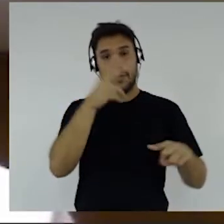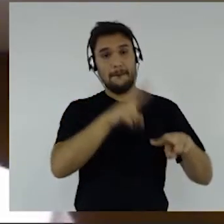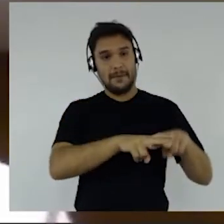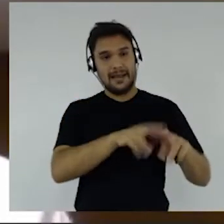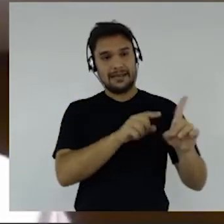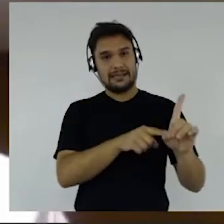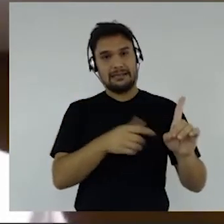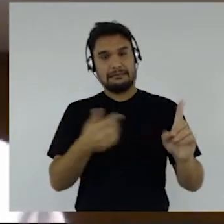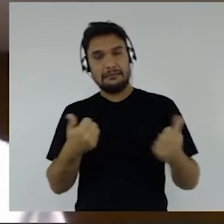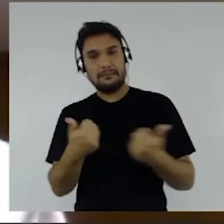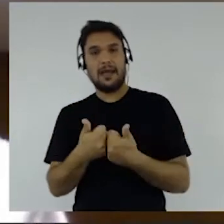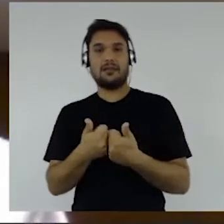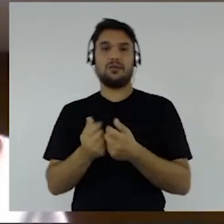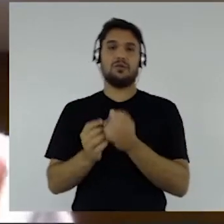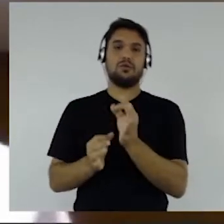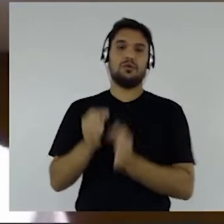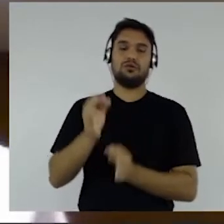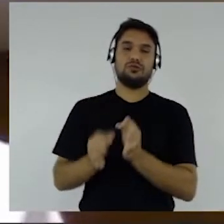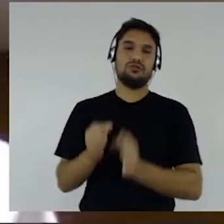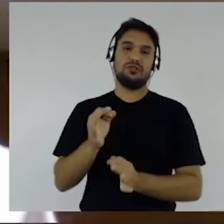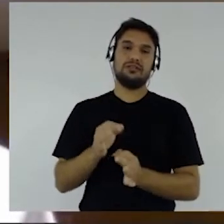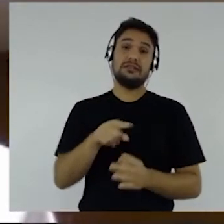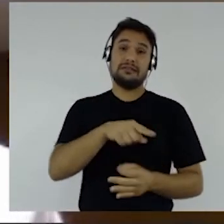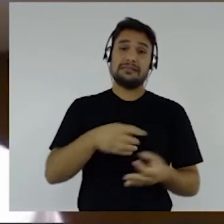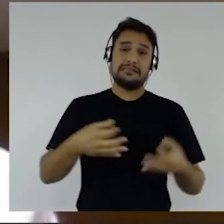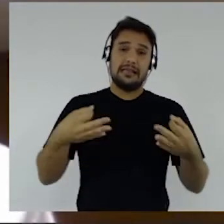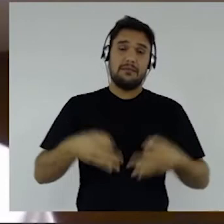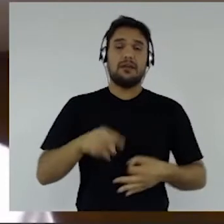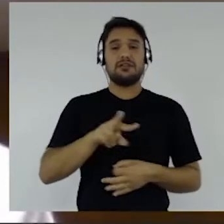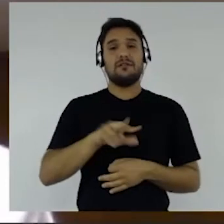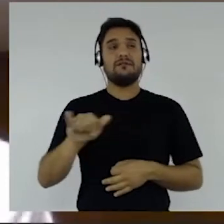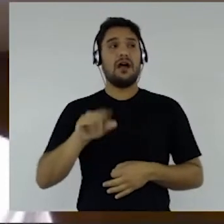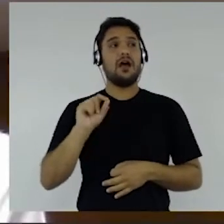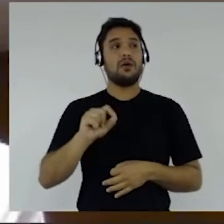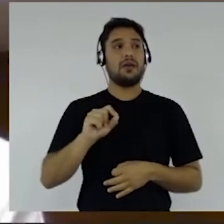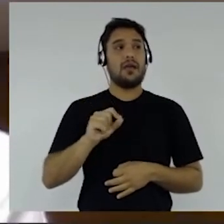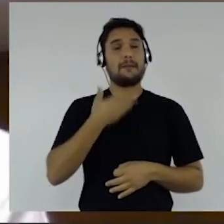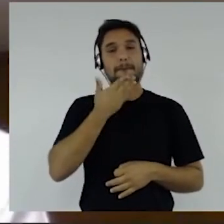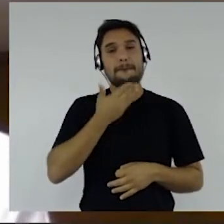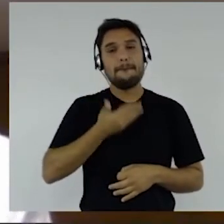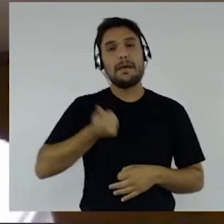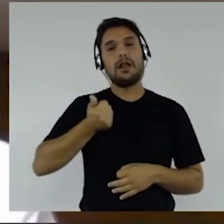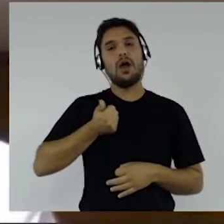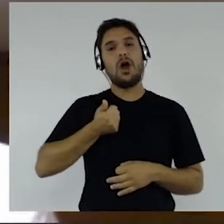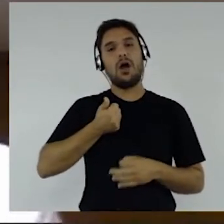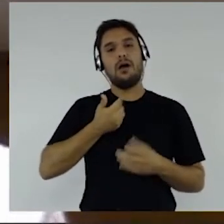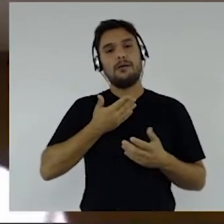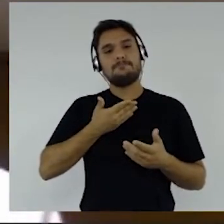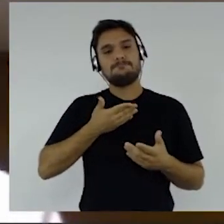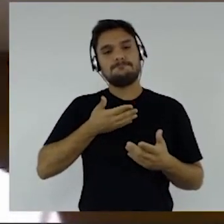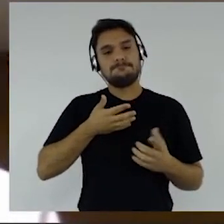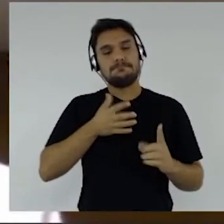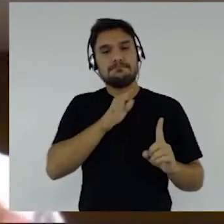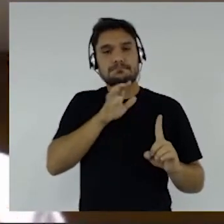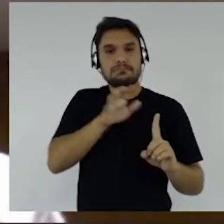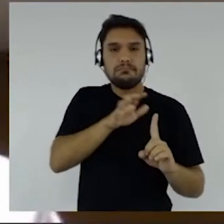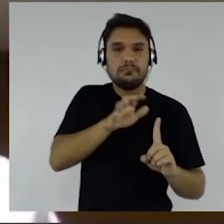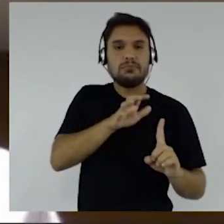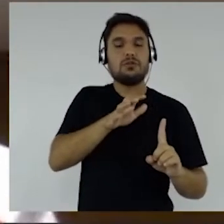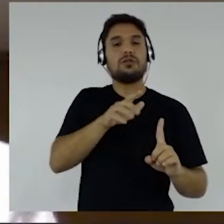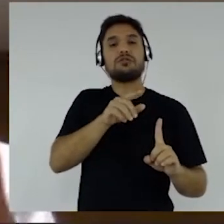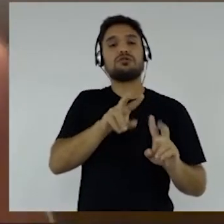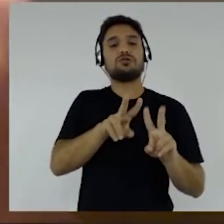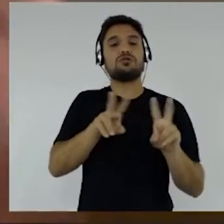juiz certamente poderá funcionar como um fator de melhor convencimento do magistrado quanto